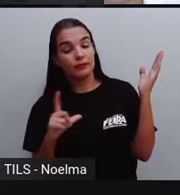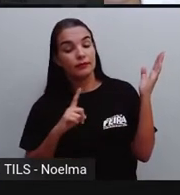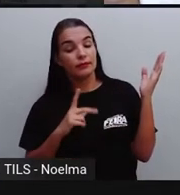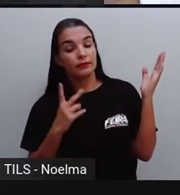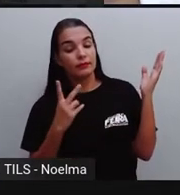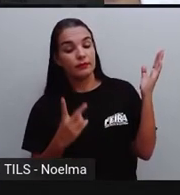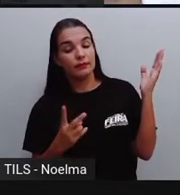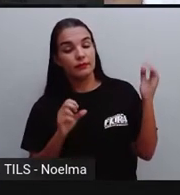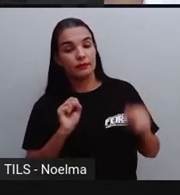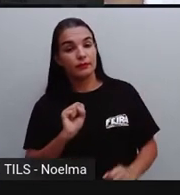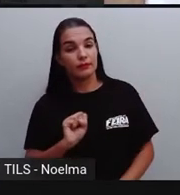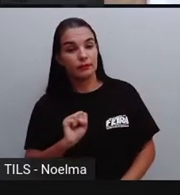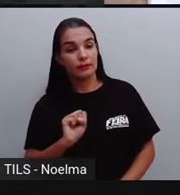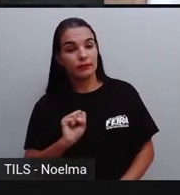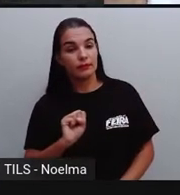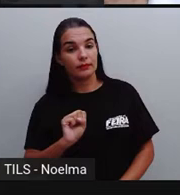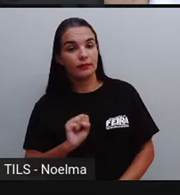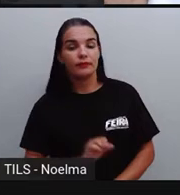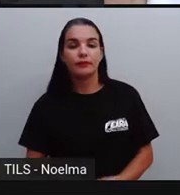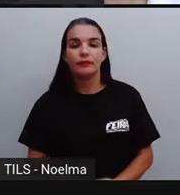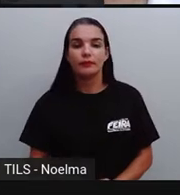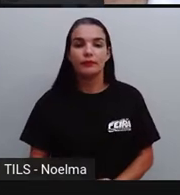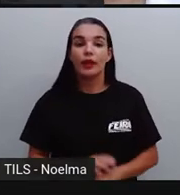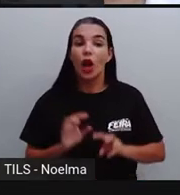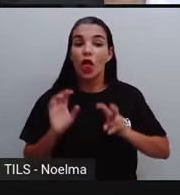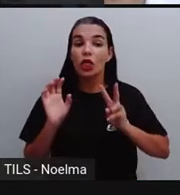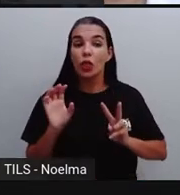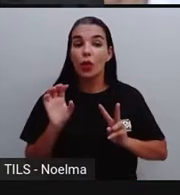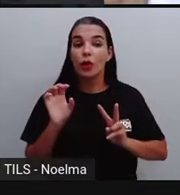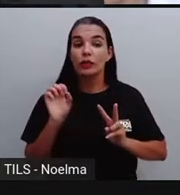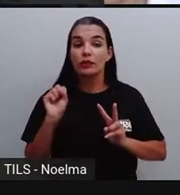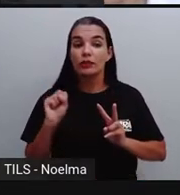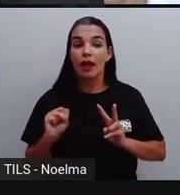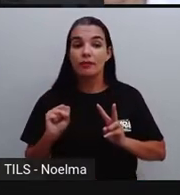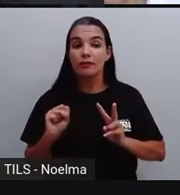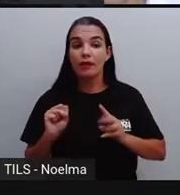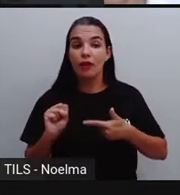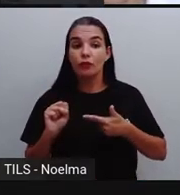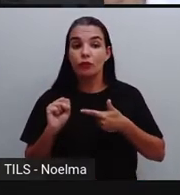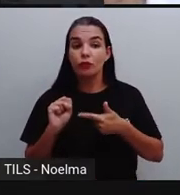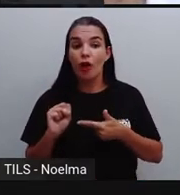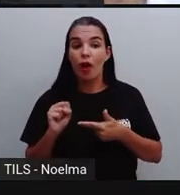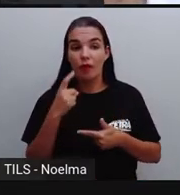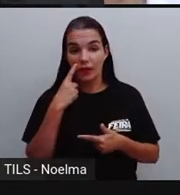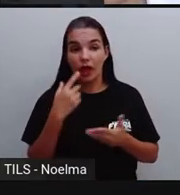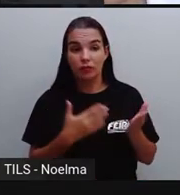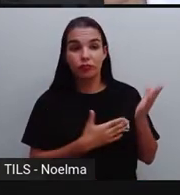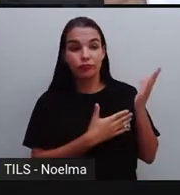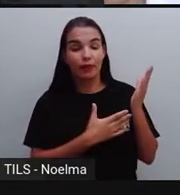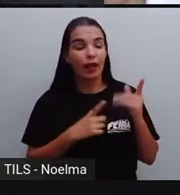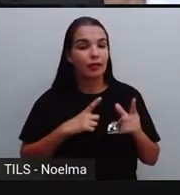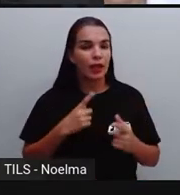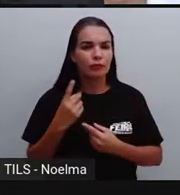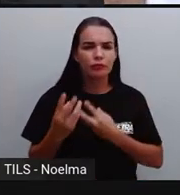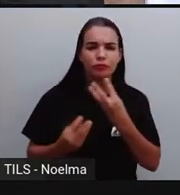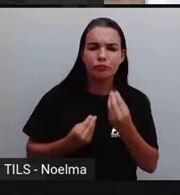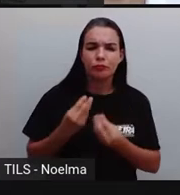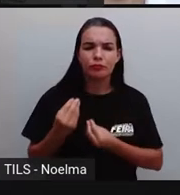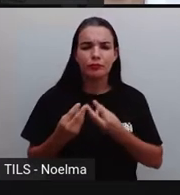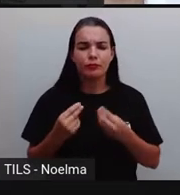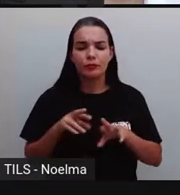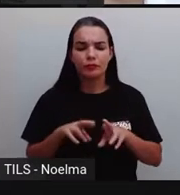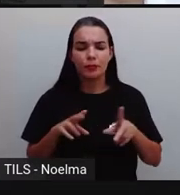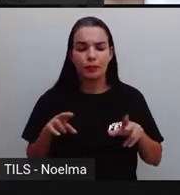são escritas com dois sis. Estão observando de quantas maneiras diferentes nós podemos usar aí